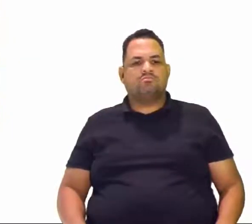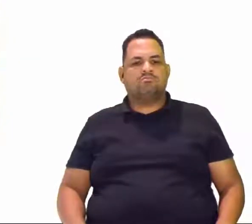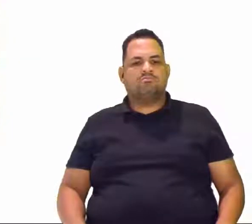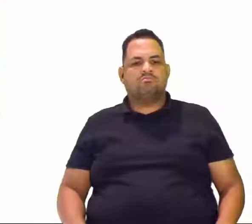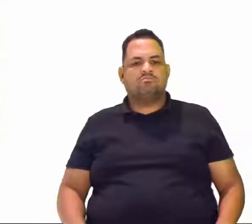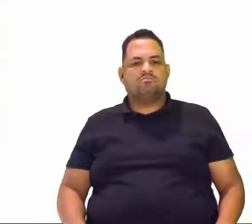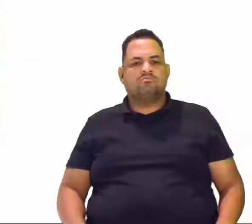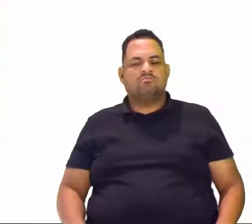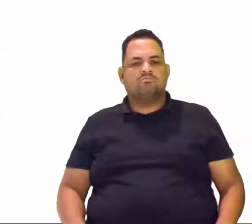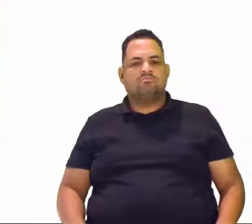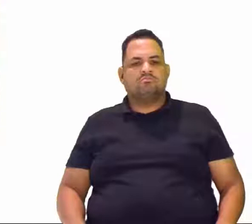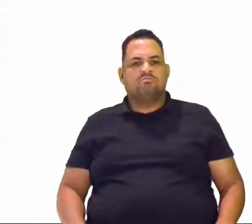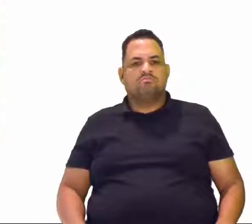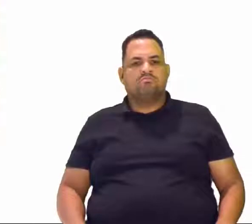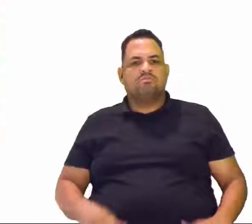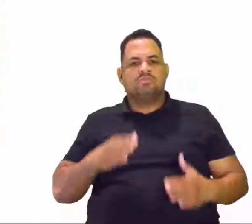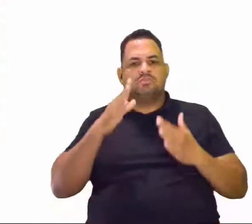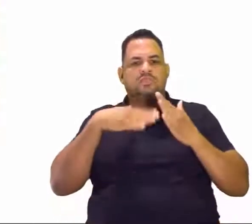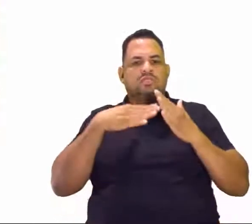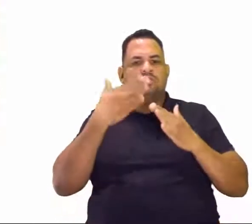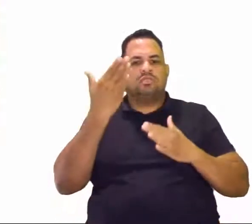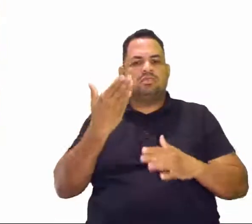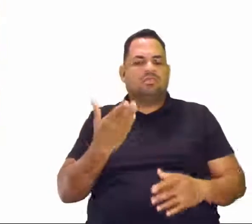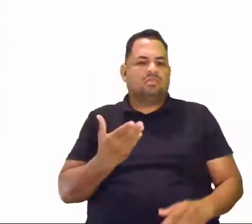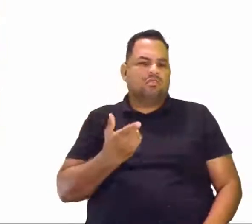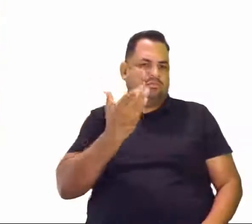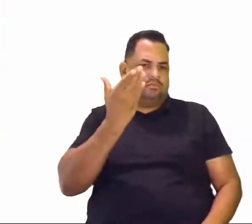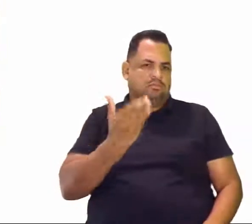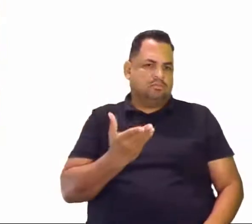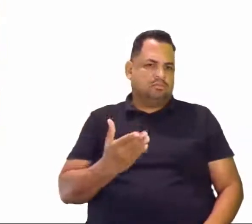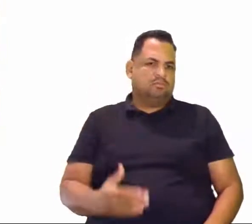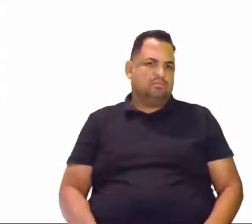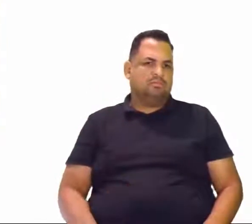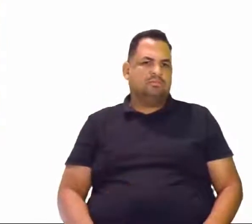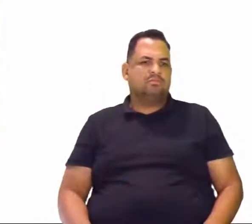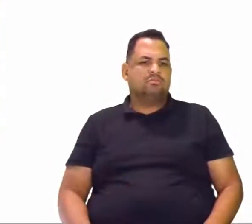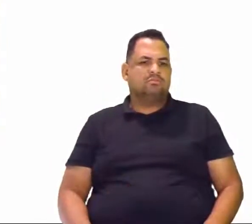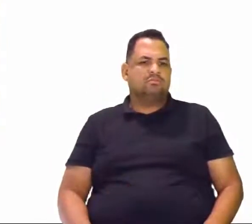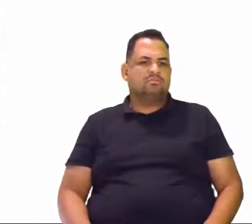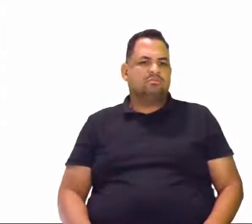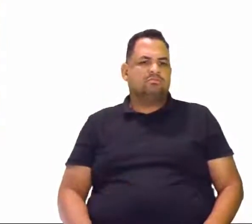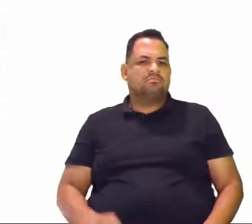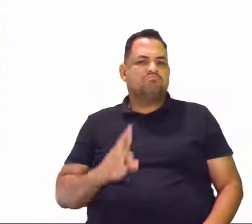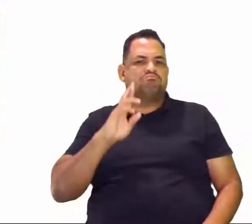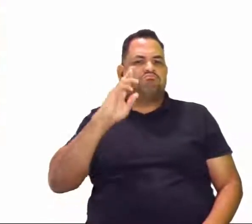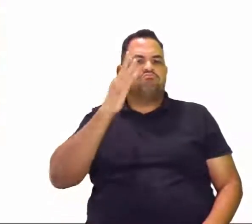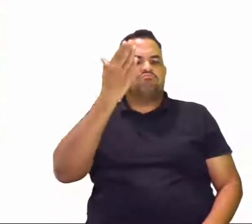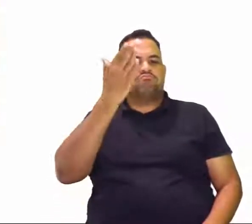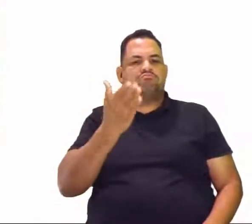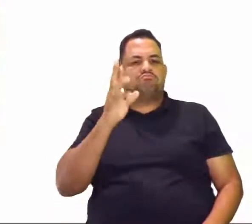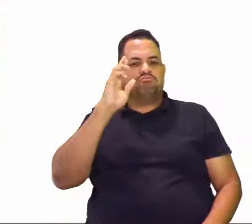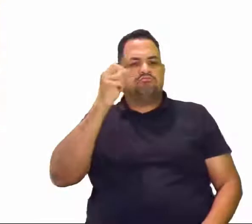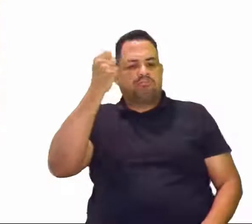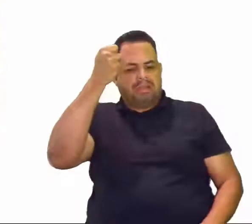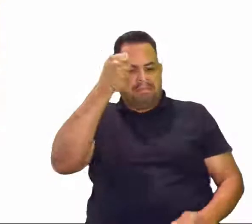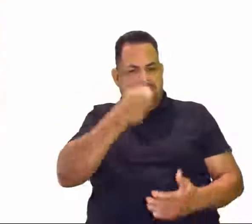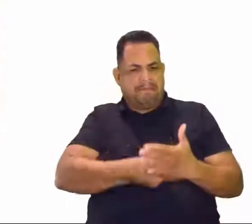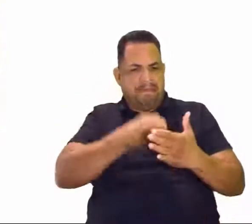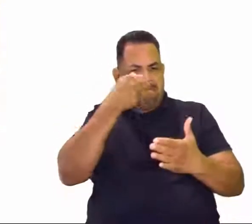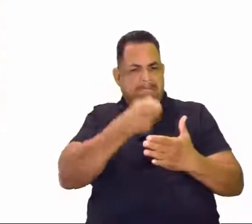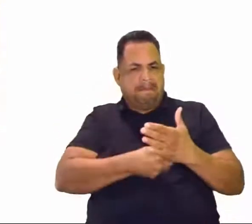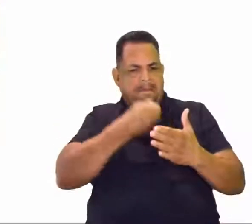isso dele pintada ele pintava tá gente aqui é o Capataz né também sendo